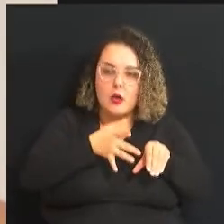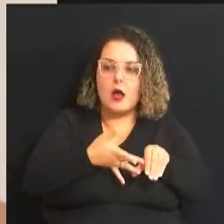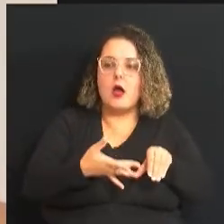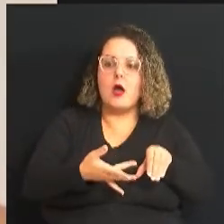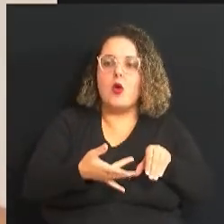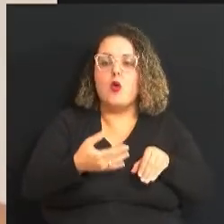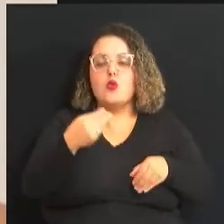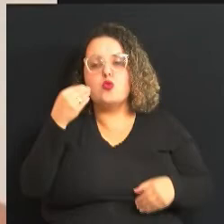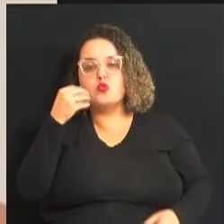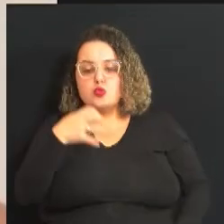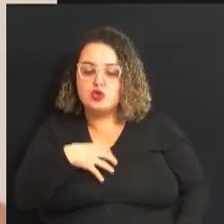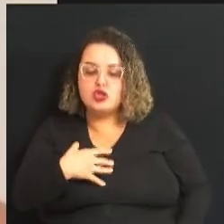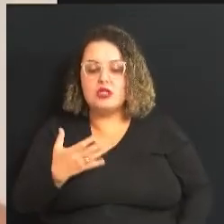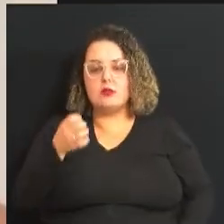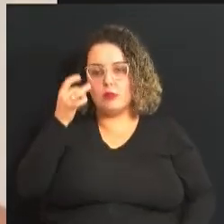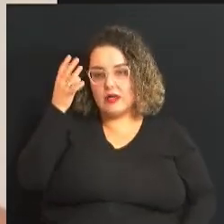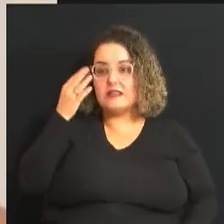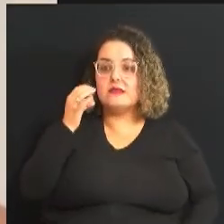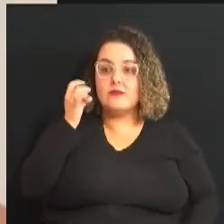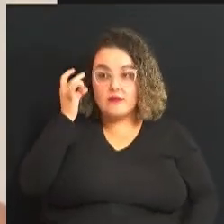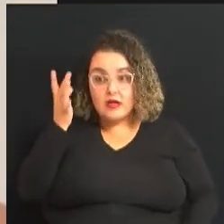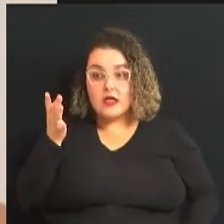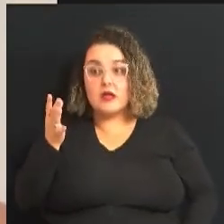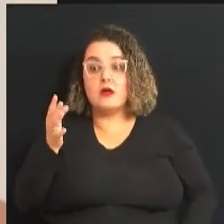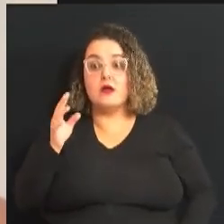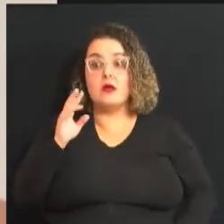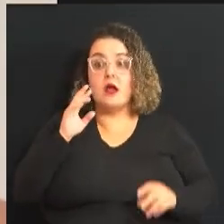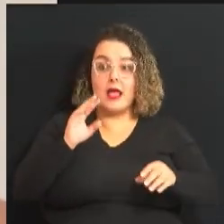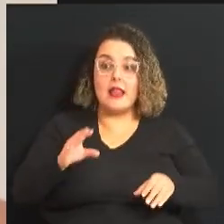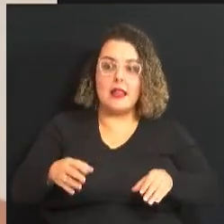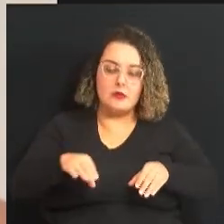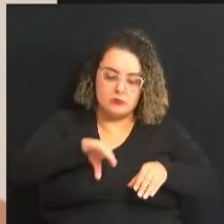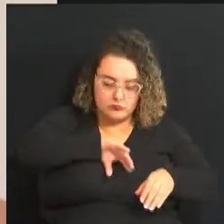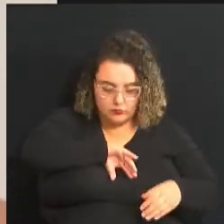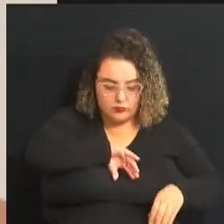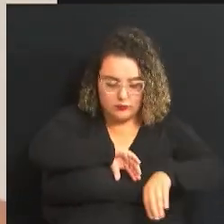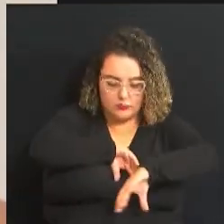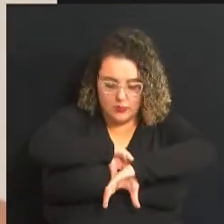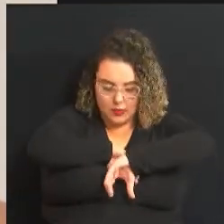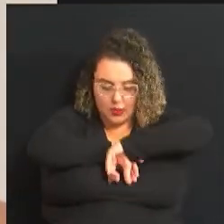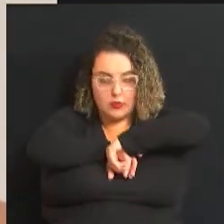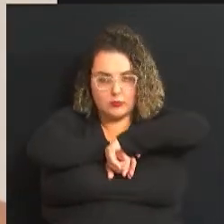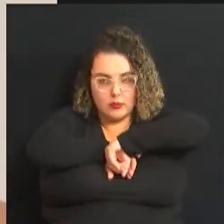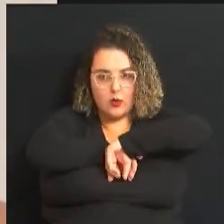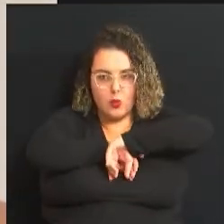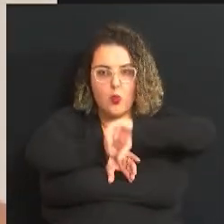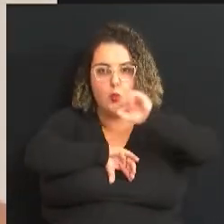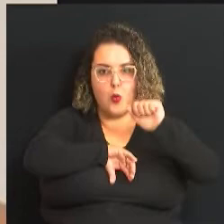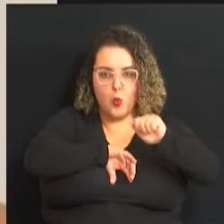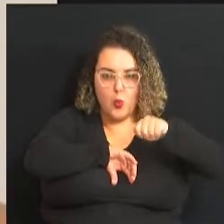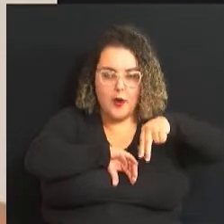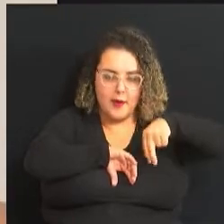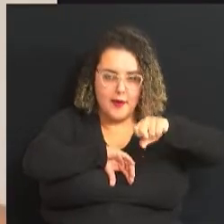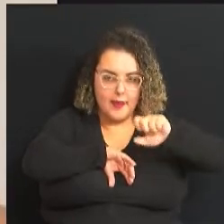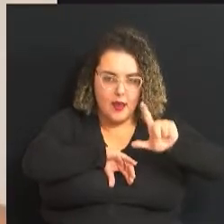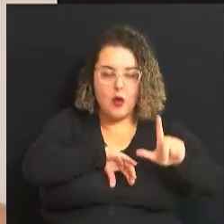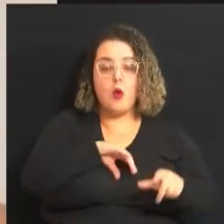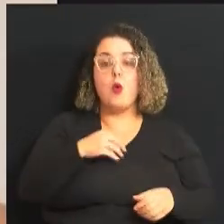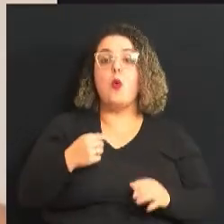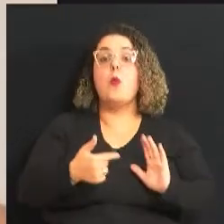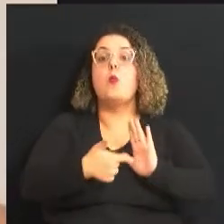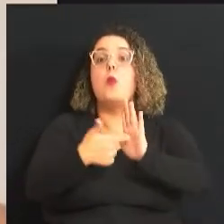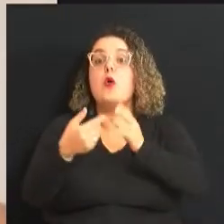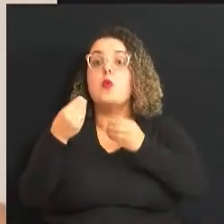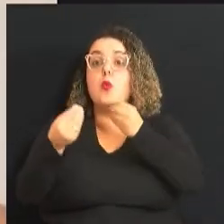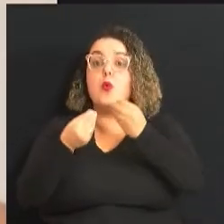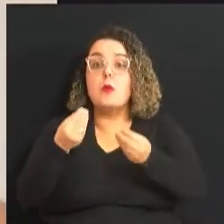fácil. Ela coloca para a gente ver o primeiro anel para ver se entendeu. A gente faz mostrar como que ela checa se o